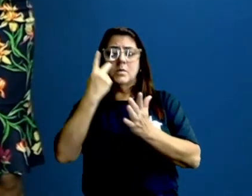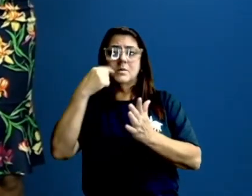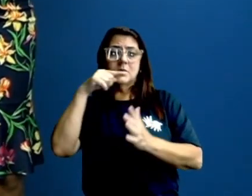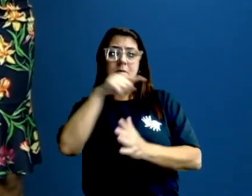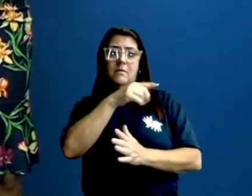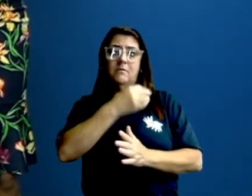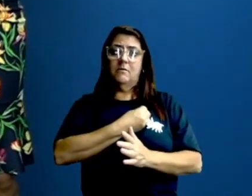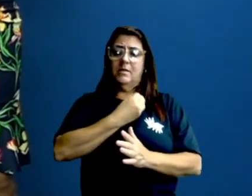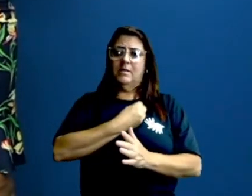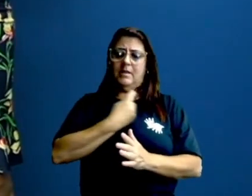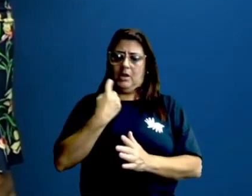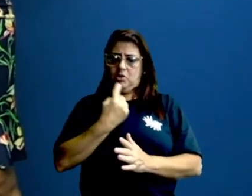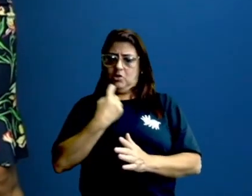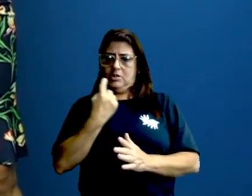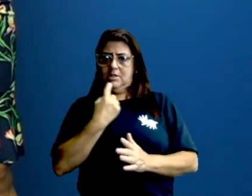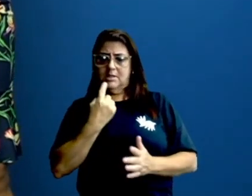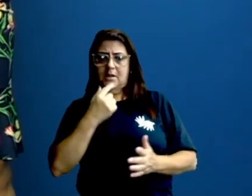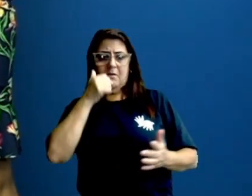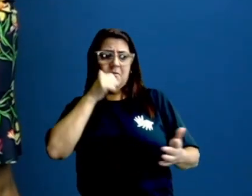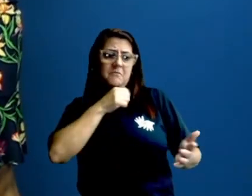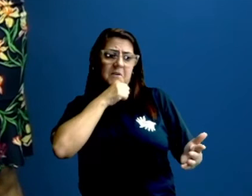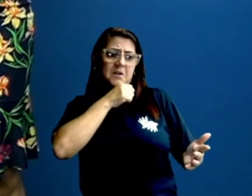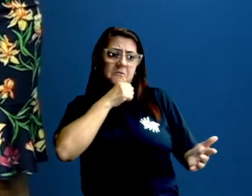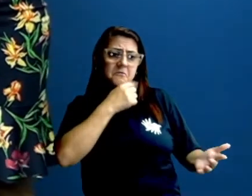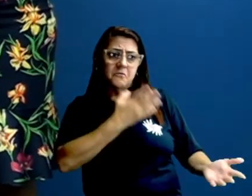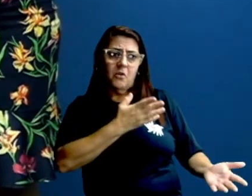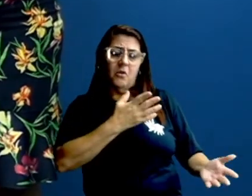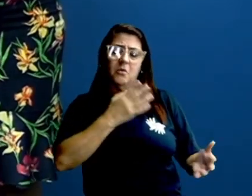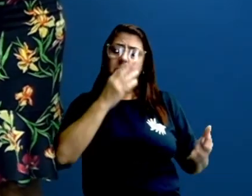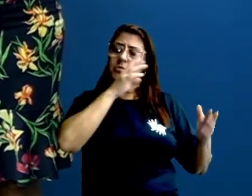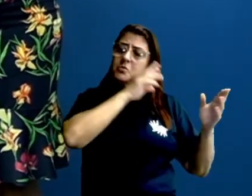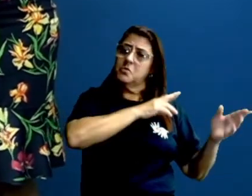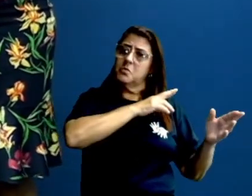ele, só tinha ele mesmo, falou da avó, né? Embora a avó não tenha